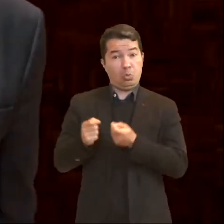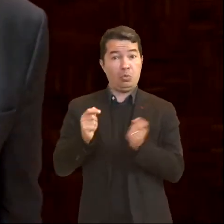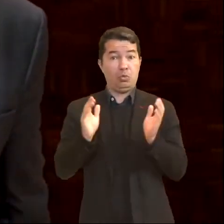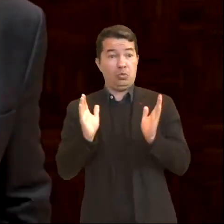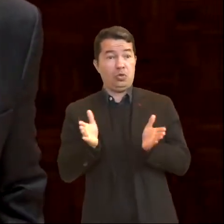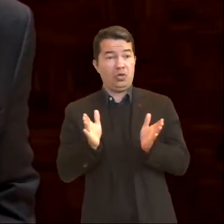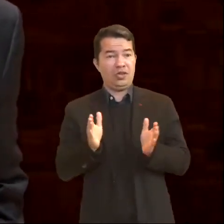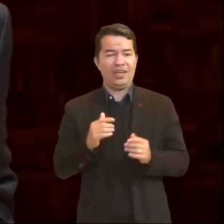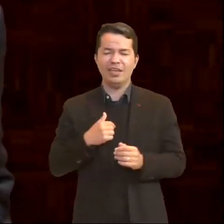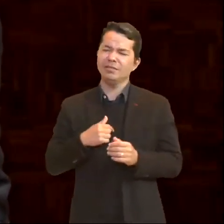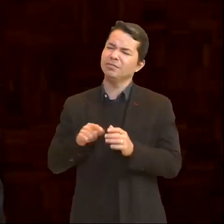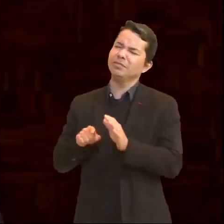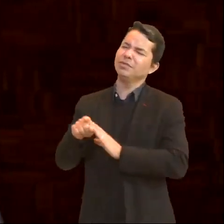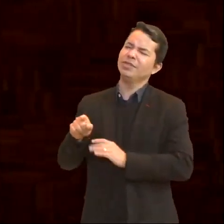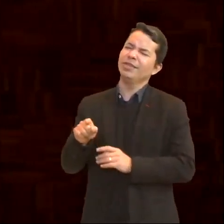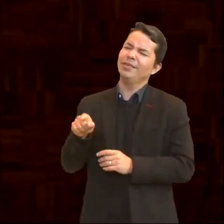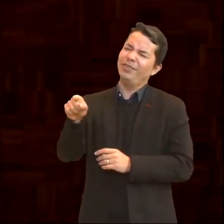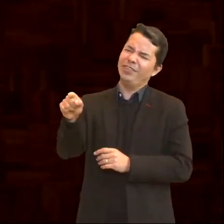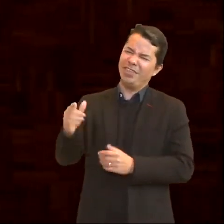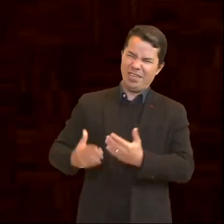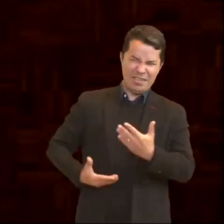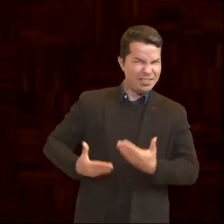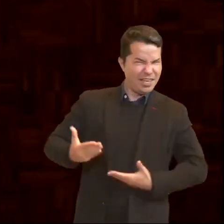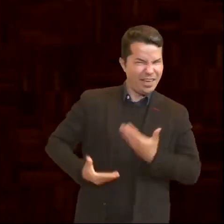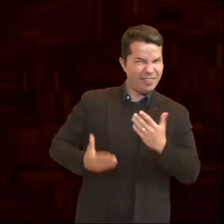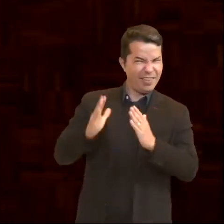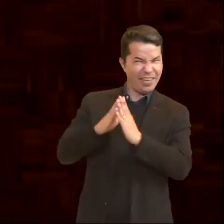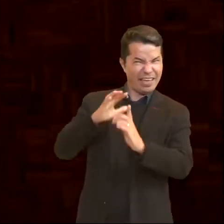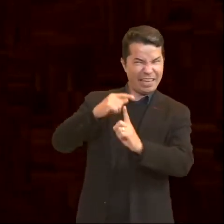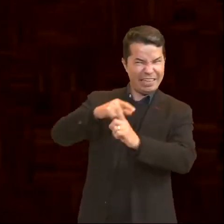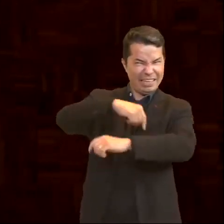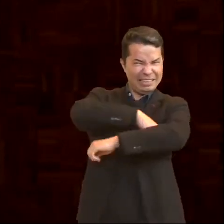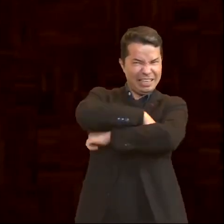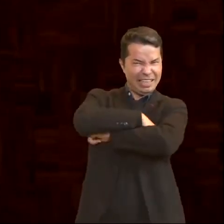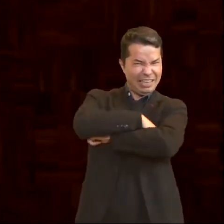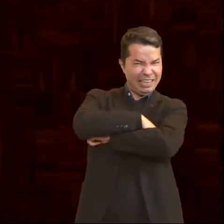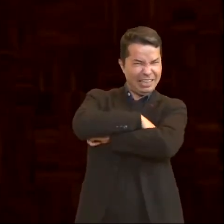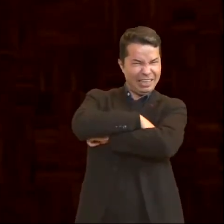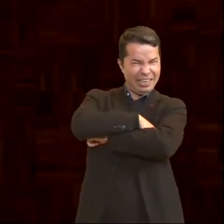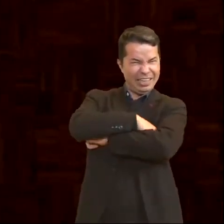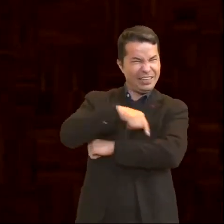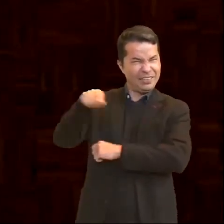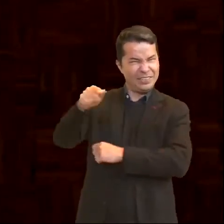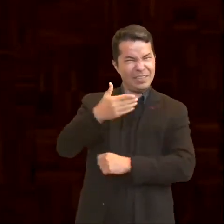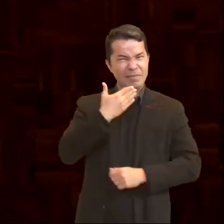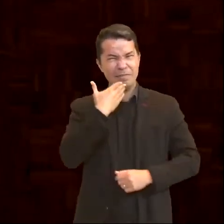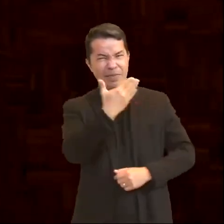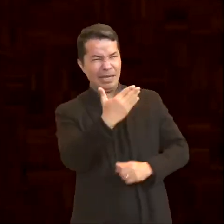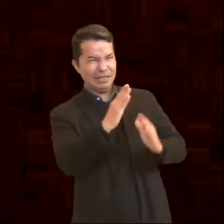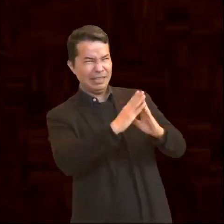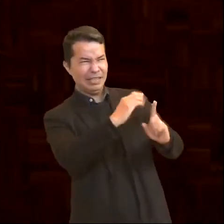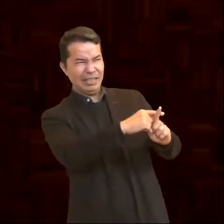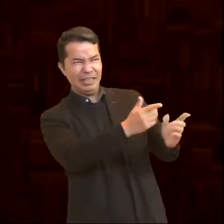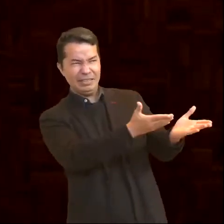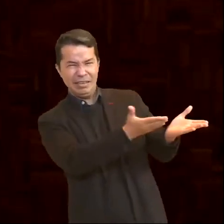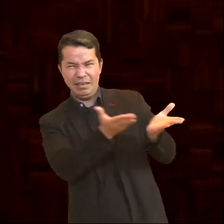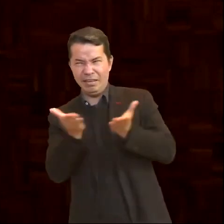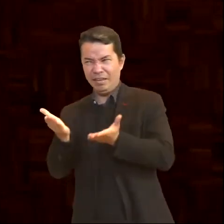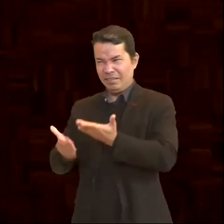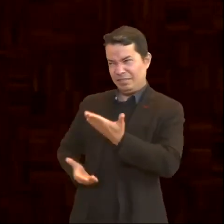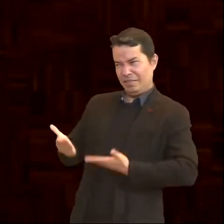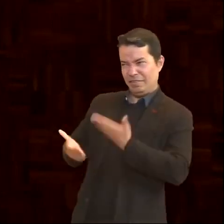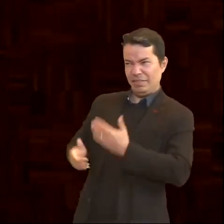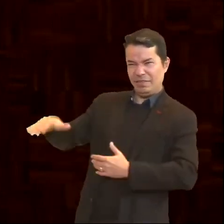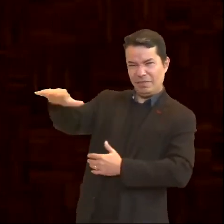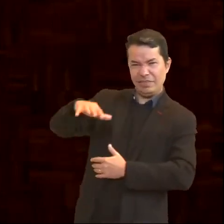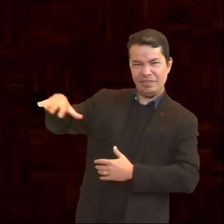vocês servem a igreja? Na verdade, vocês servem a si mesmos e pedem para a igreja servir vocês, vocês inverteram tudo. E